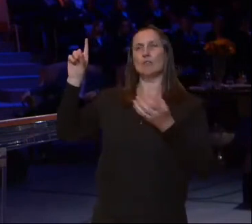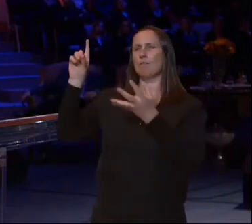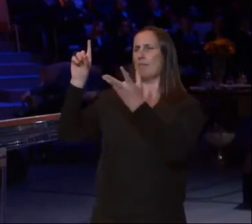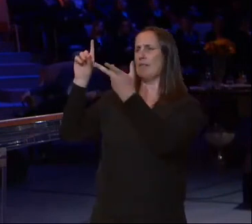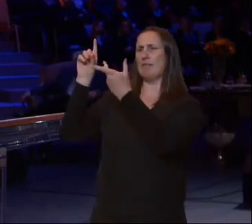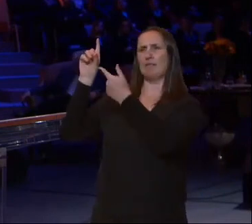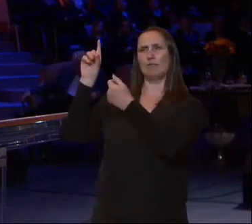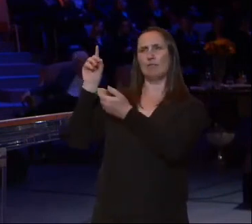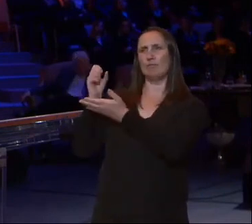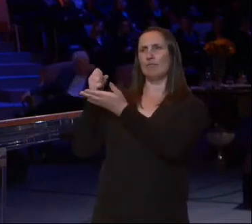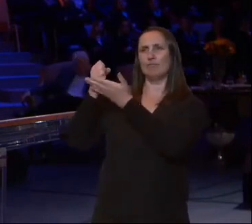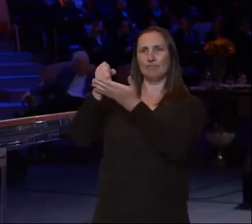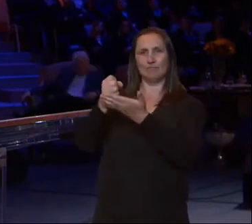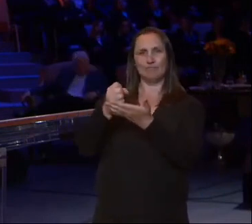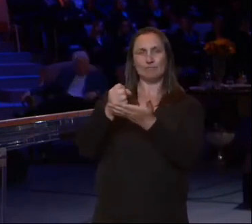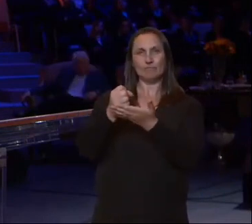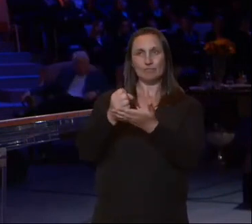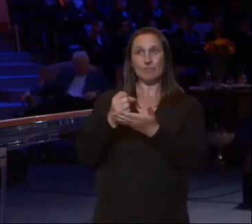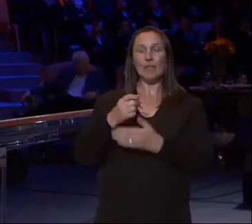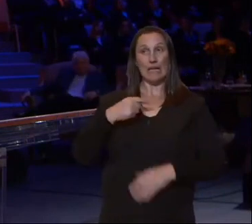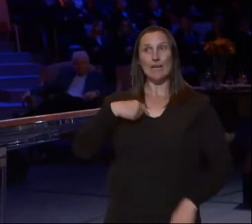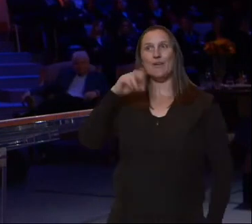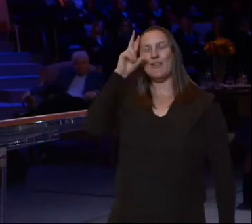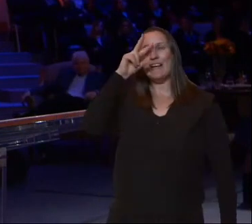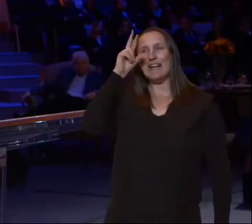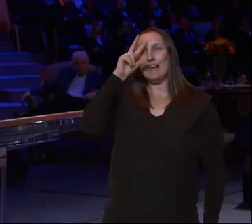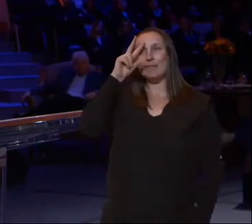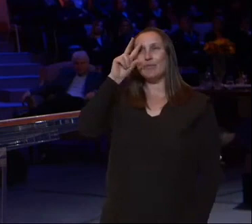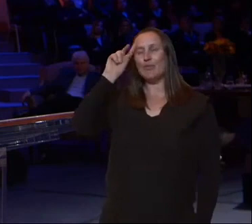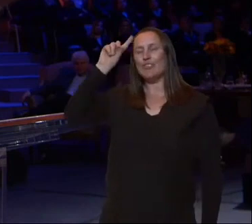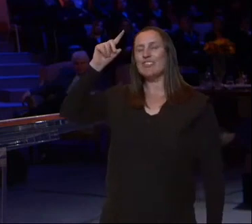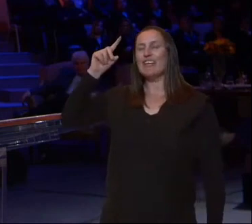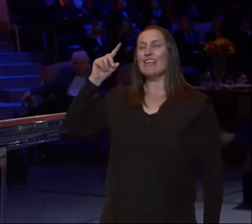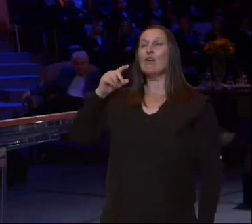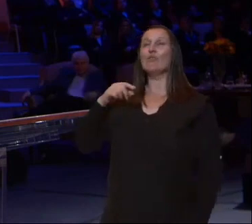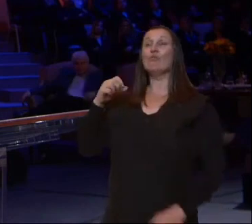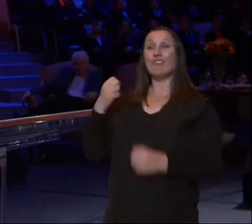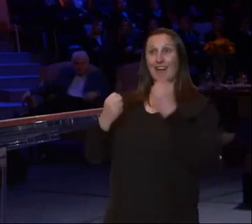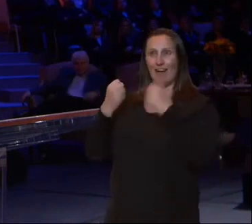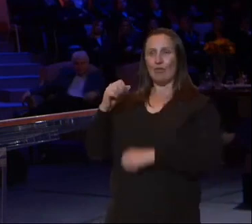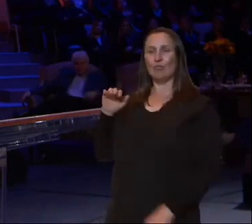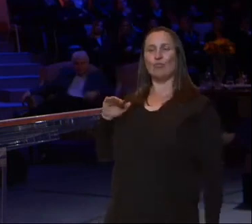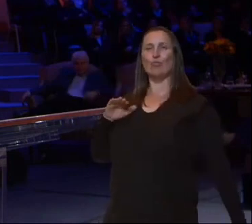eu estava passando com um carro na frente da casa de uma família.